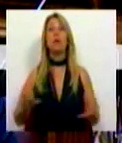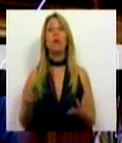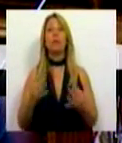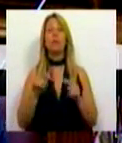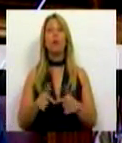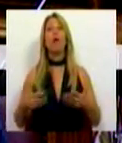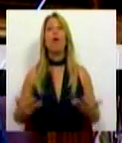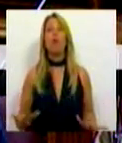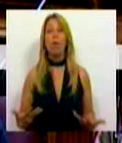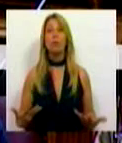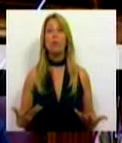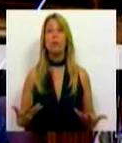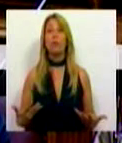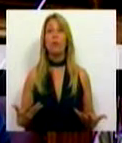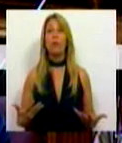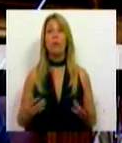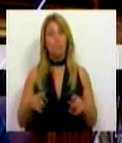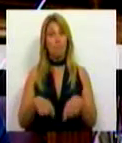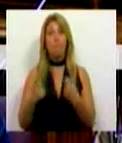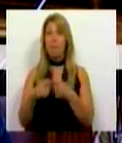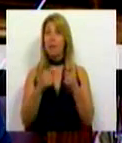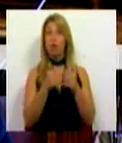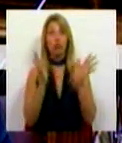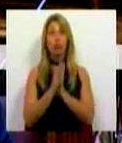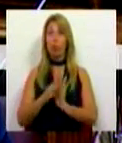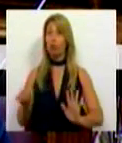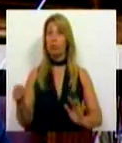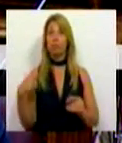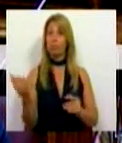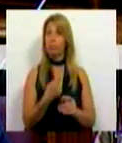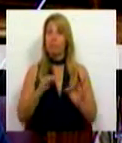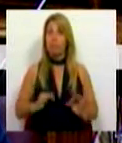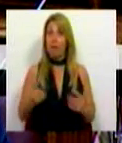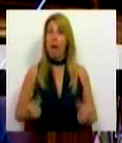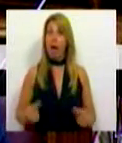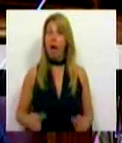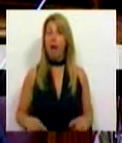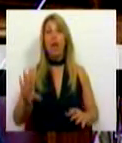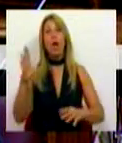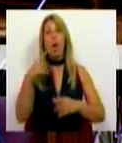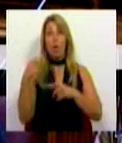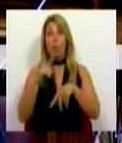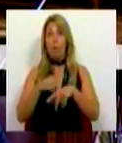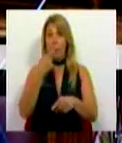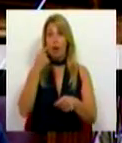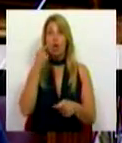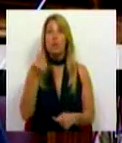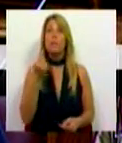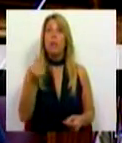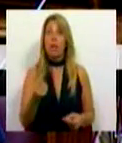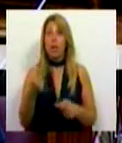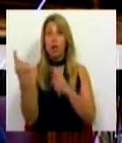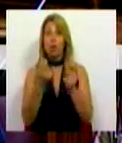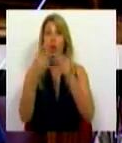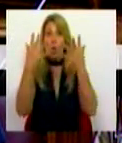hoje, estão aqui hoje todos os partidos, e no momento da especialidade de discussão do orçamento, momento para fazer todas